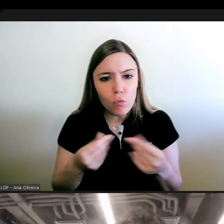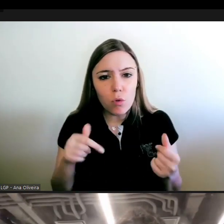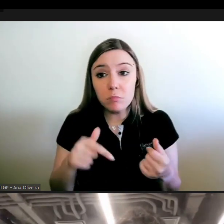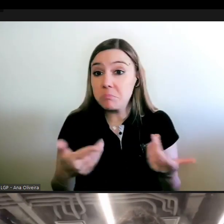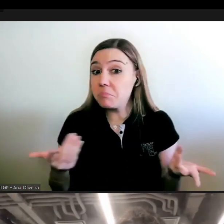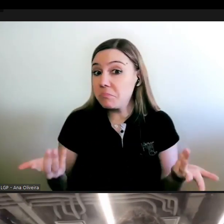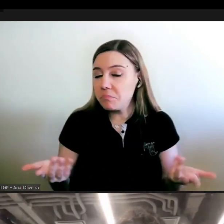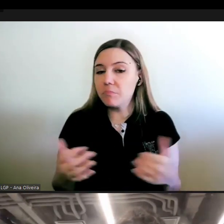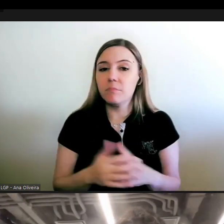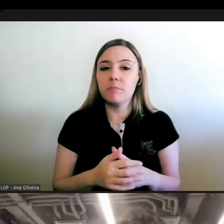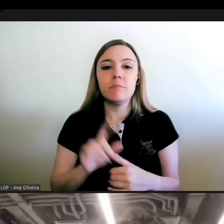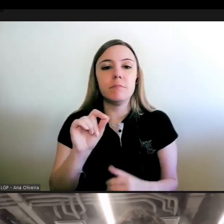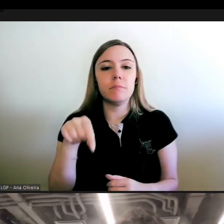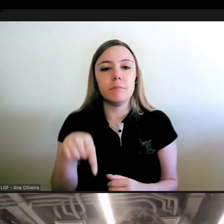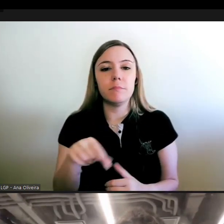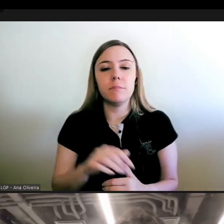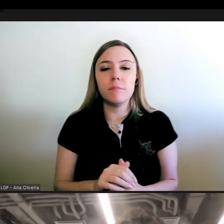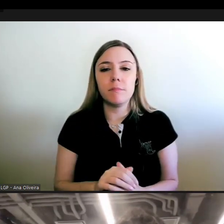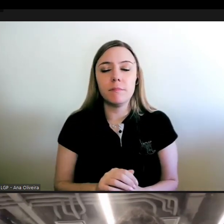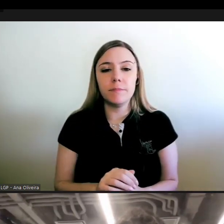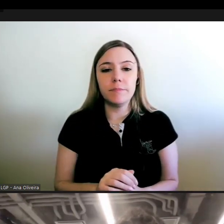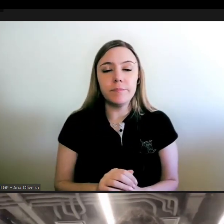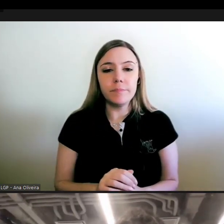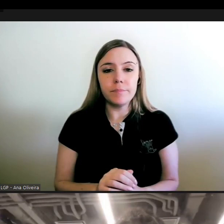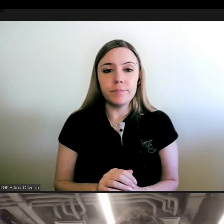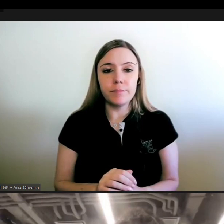Também aqui,